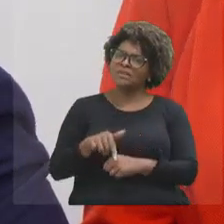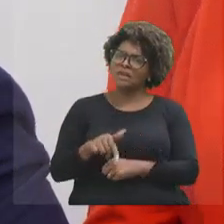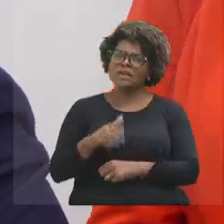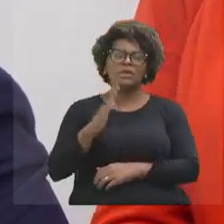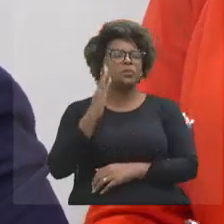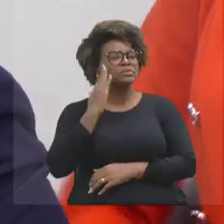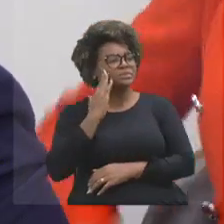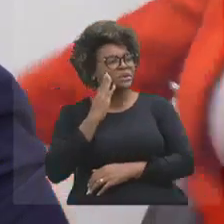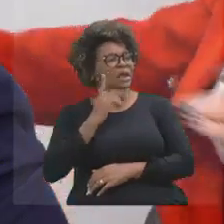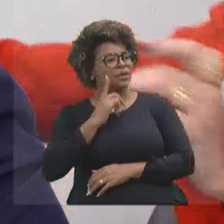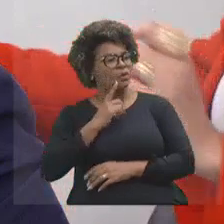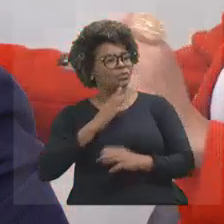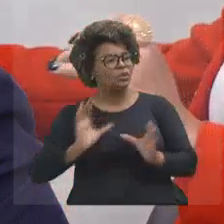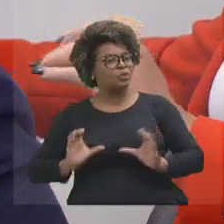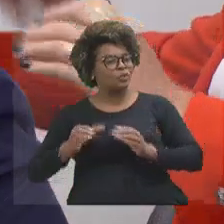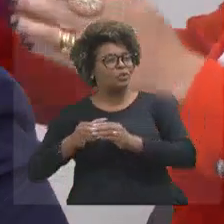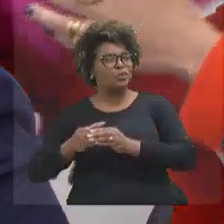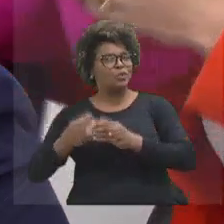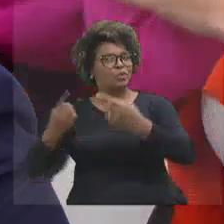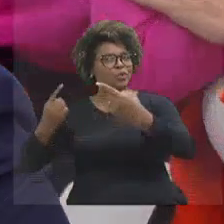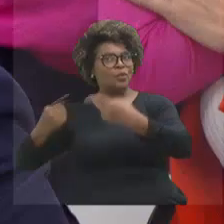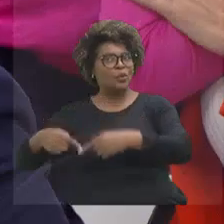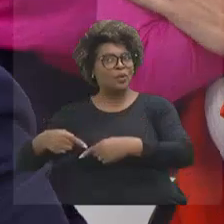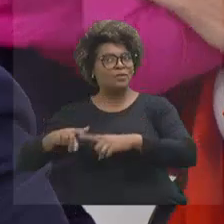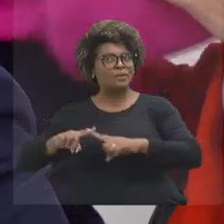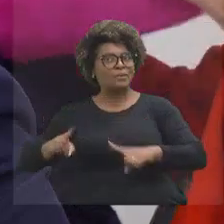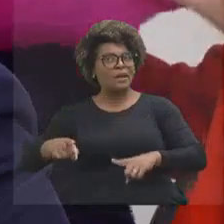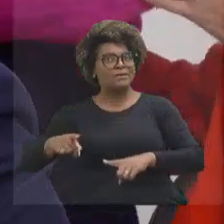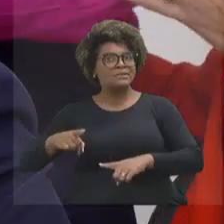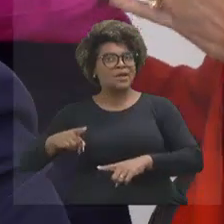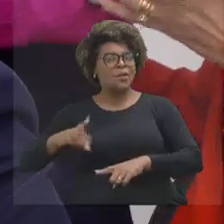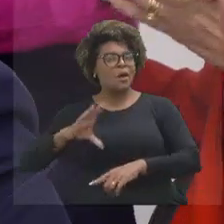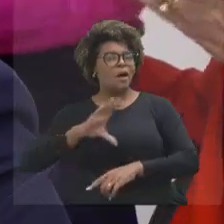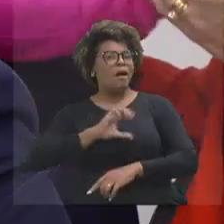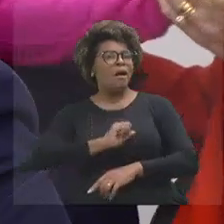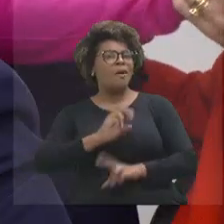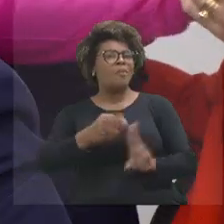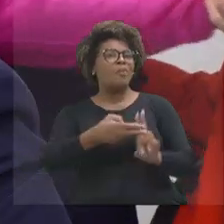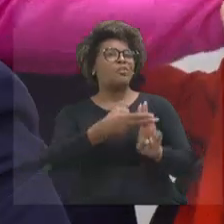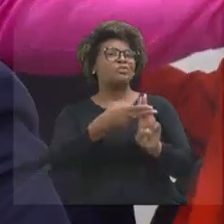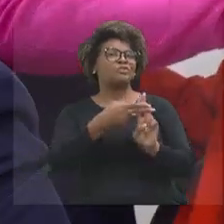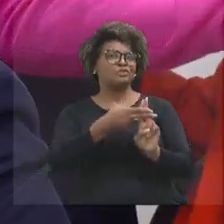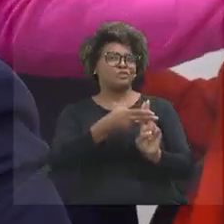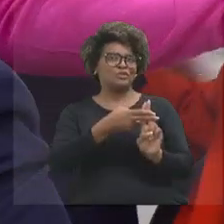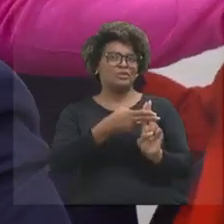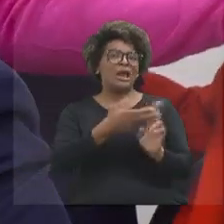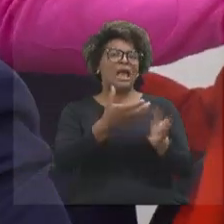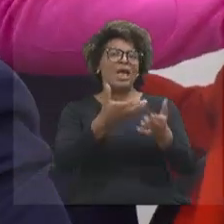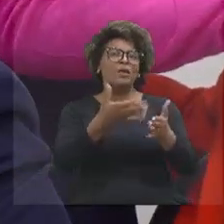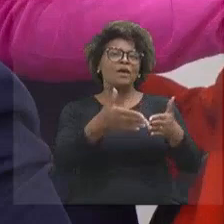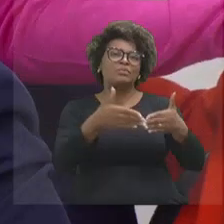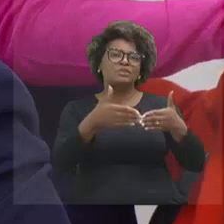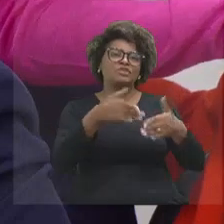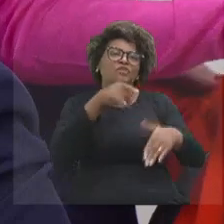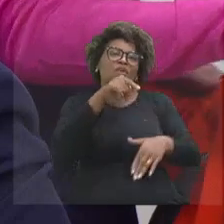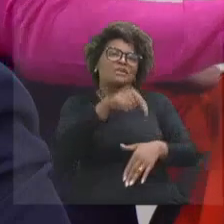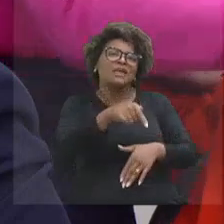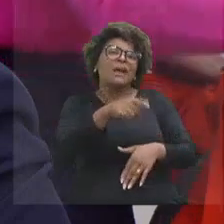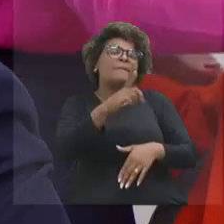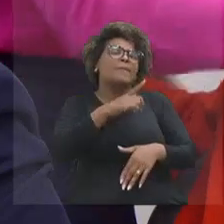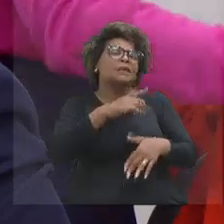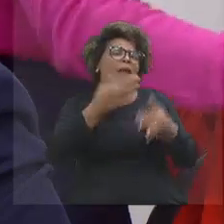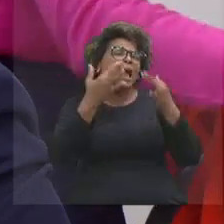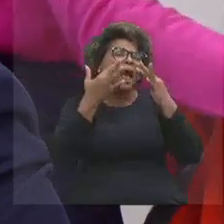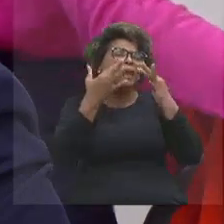no bloco de oposição Mas eu só uma secretário de saúde apaixonado pelo SUS gostaria muito de pedir o Senhor para que ouvisse essa